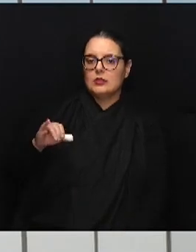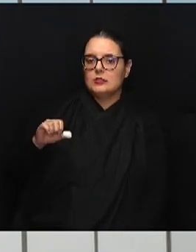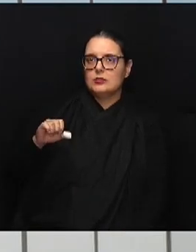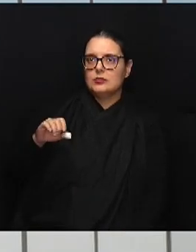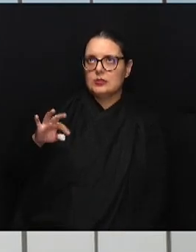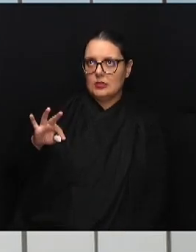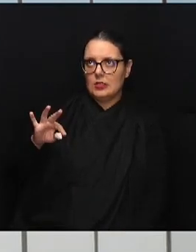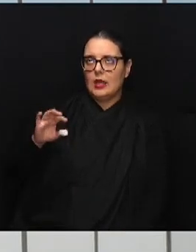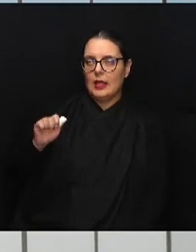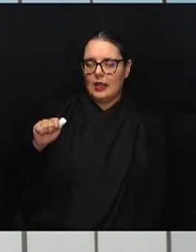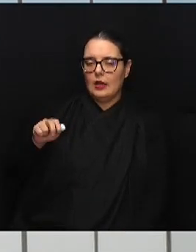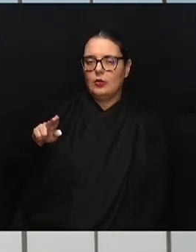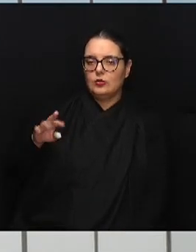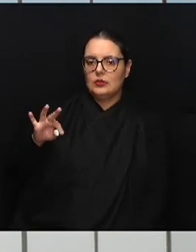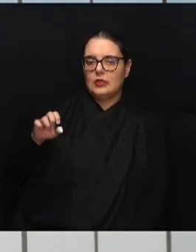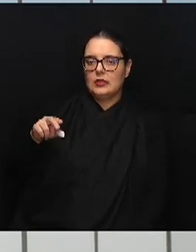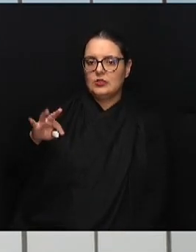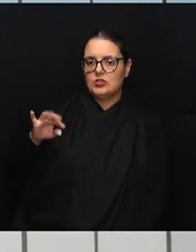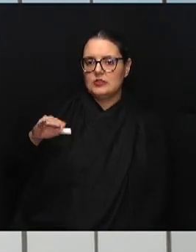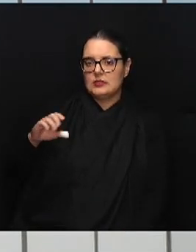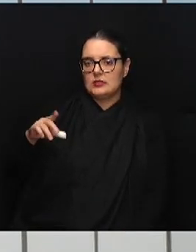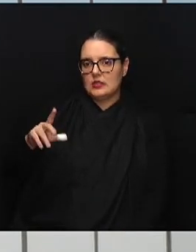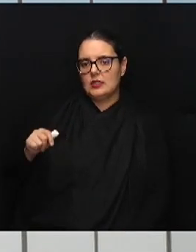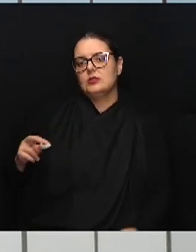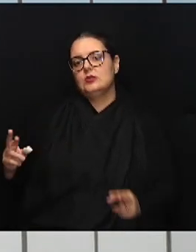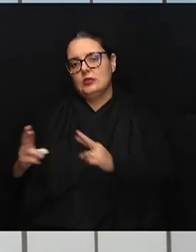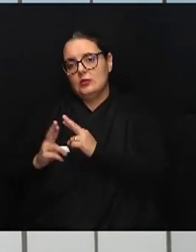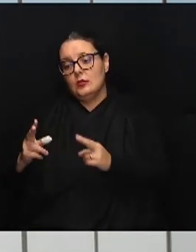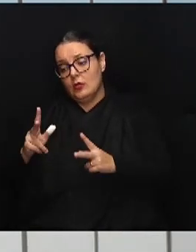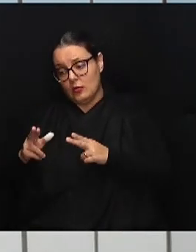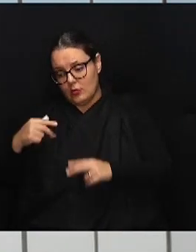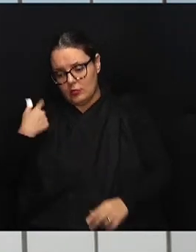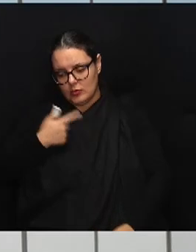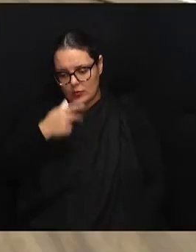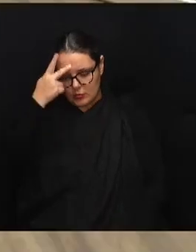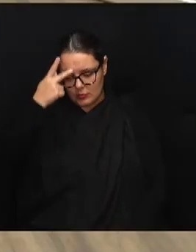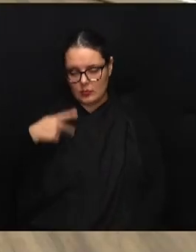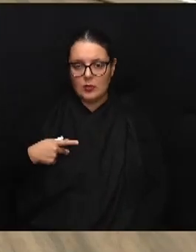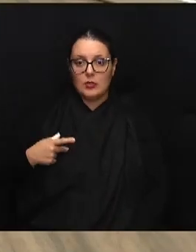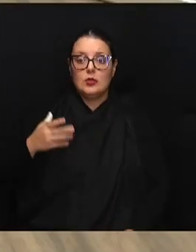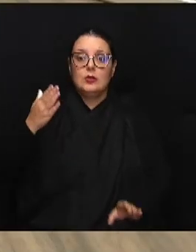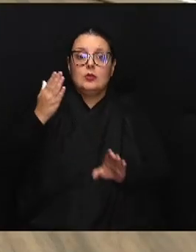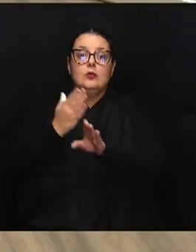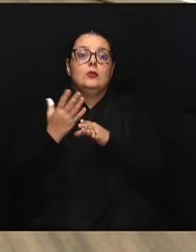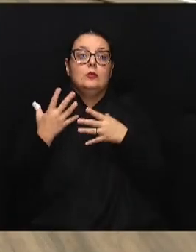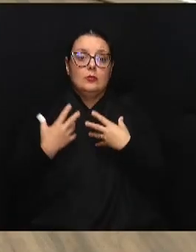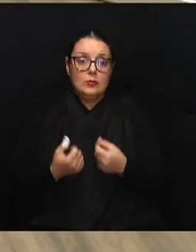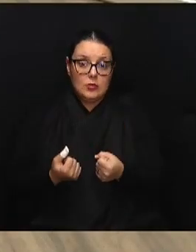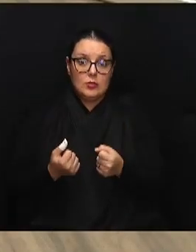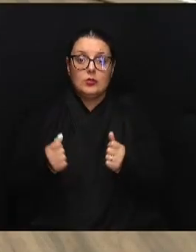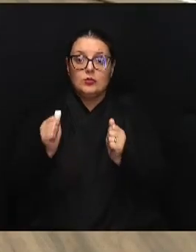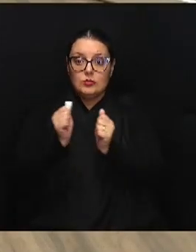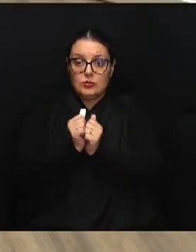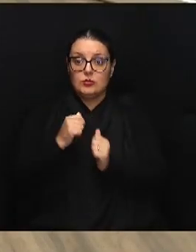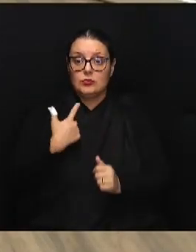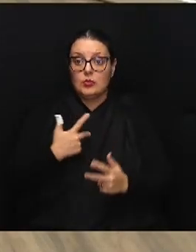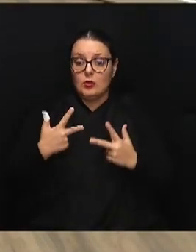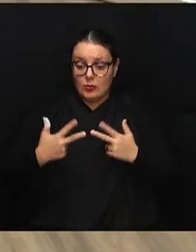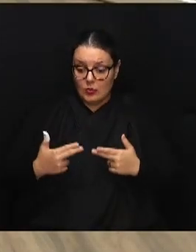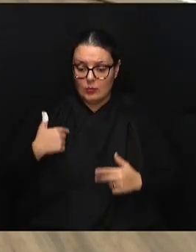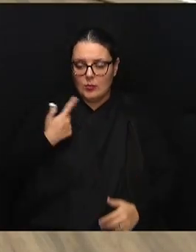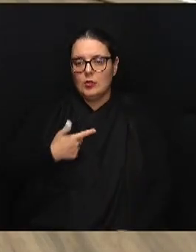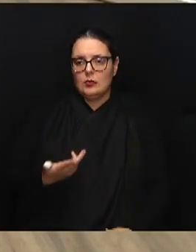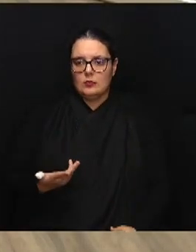é, estabelecer nossas relações como a gente é, encontrar alguém que aceite estar conosco como a gente é